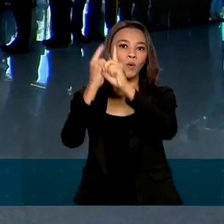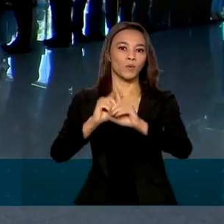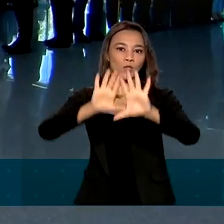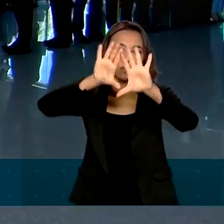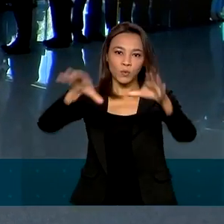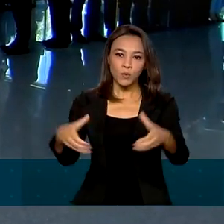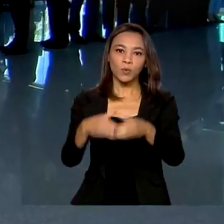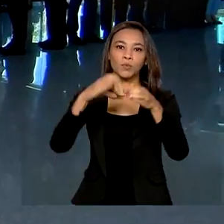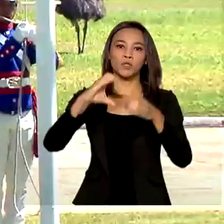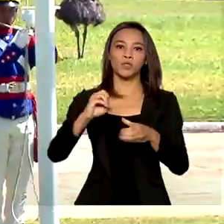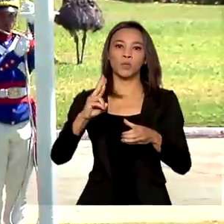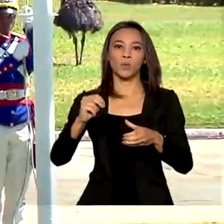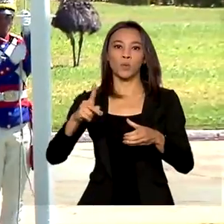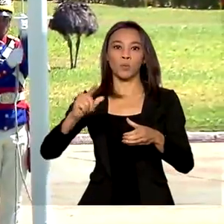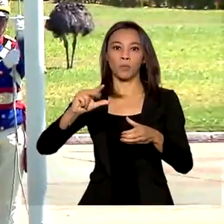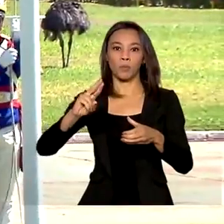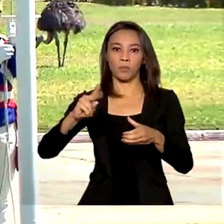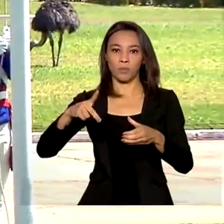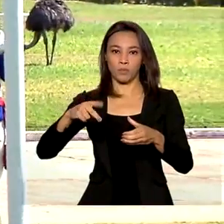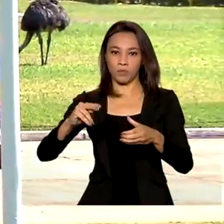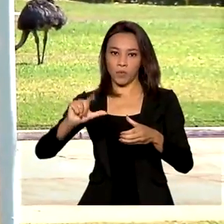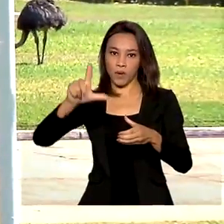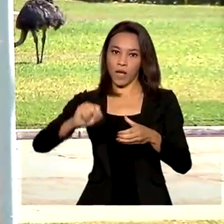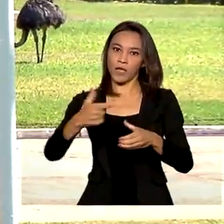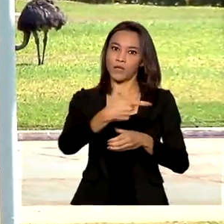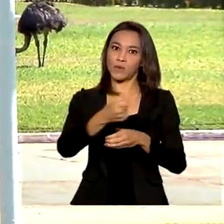e as celebrações dos 200 anos da Independência no ano que vem